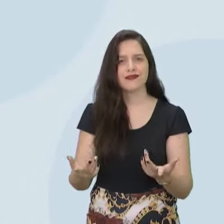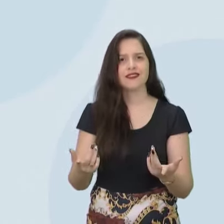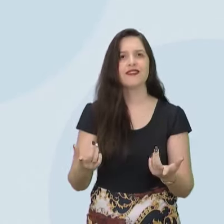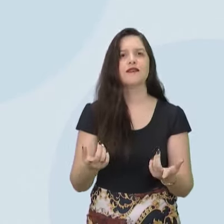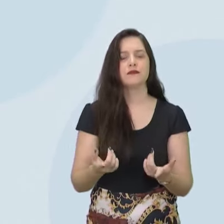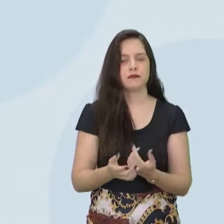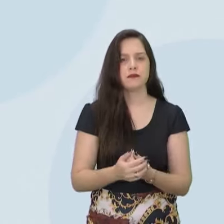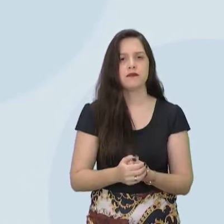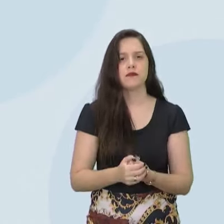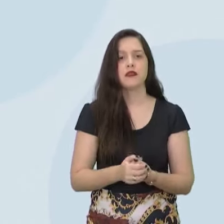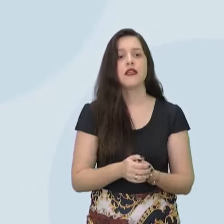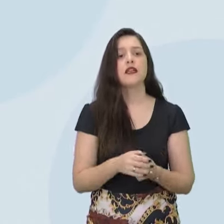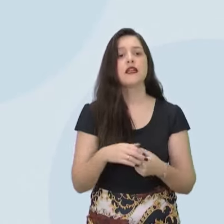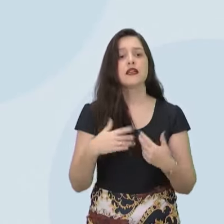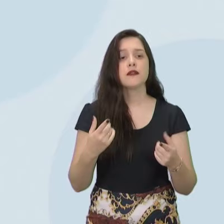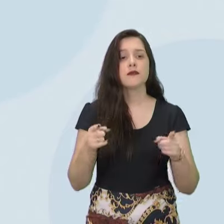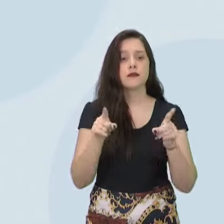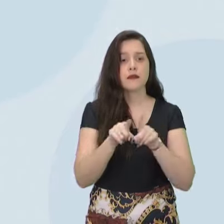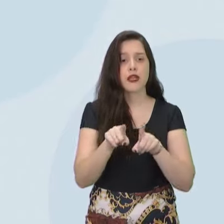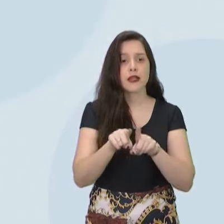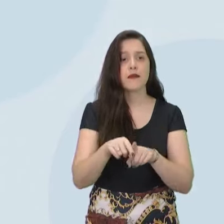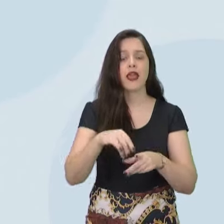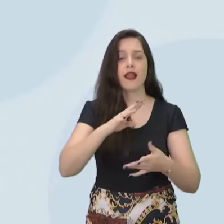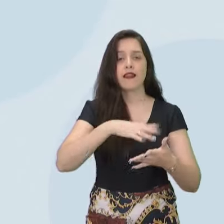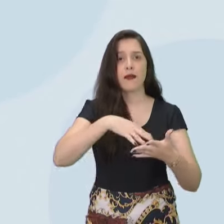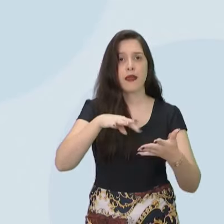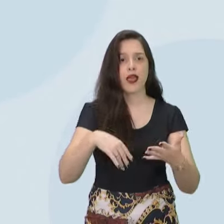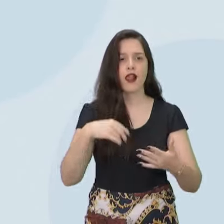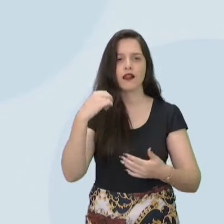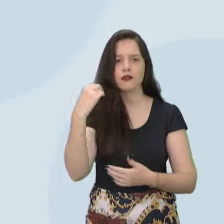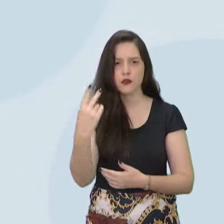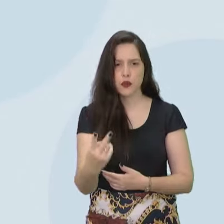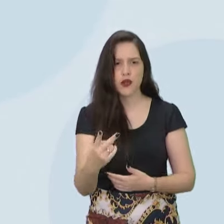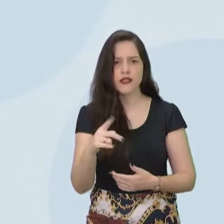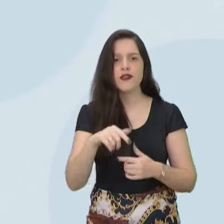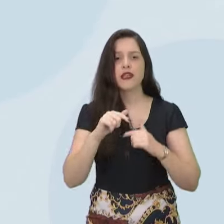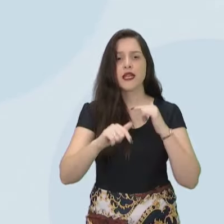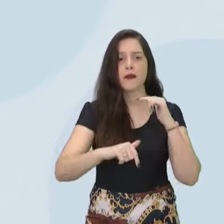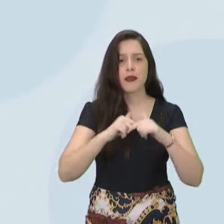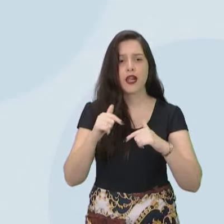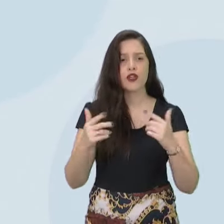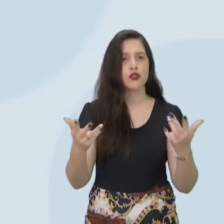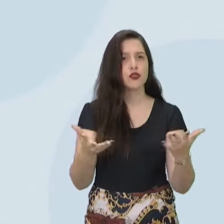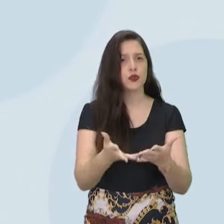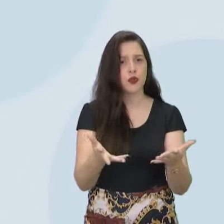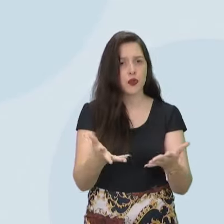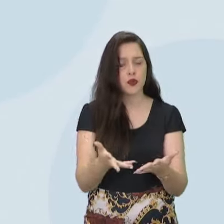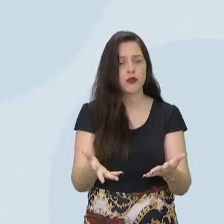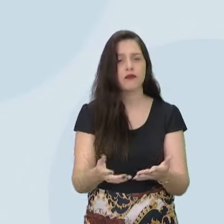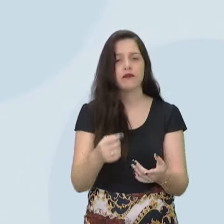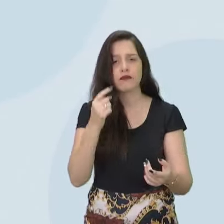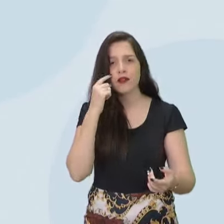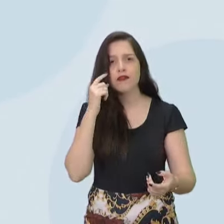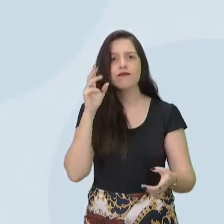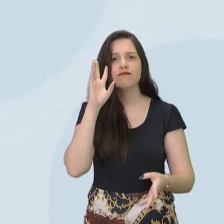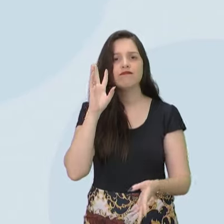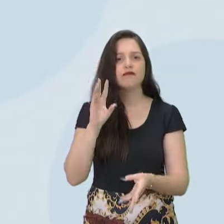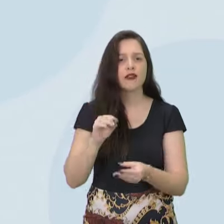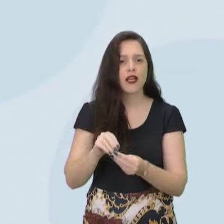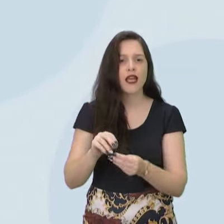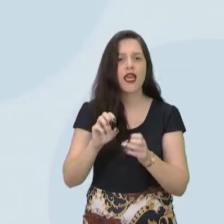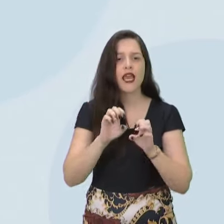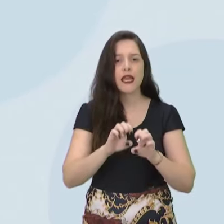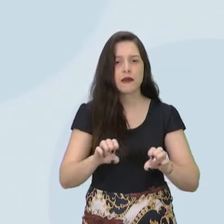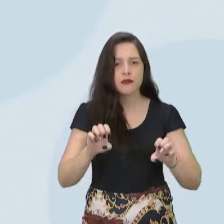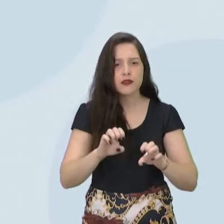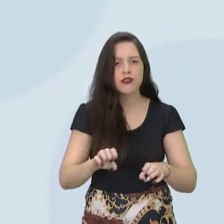relacionam em a BNCC, e a tabela 2, que é a tabela aí mais importante para a gente hoje, ela vai trazer essas habilidades específicas